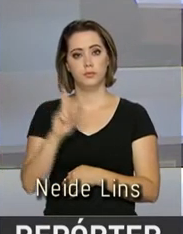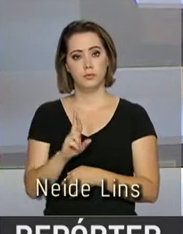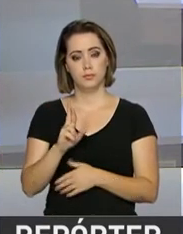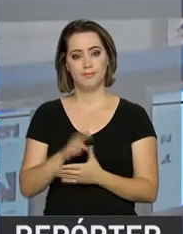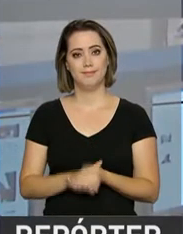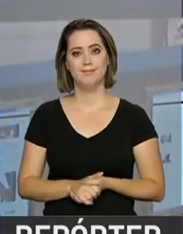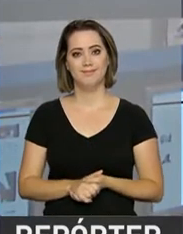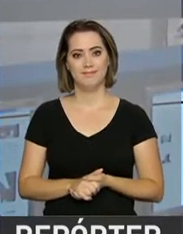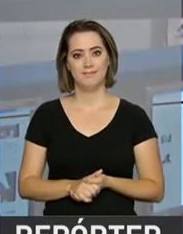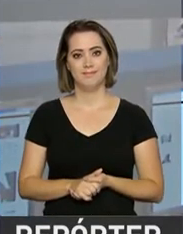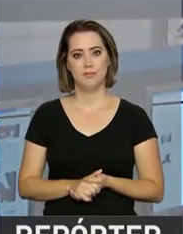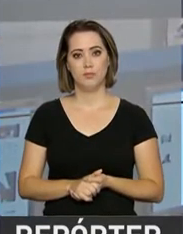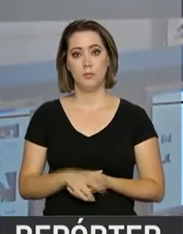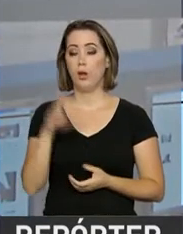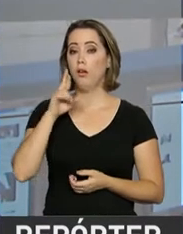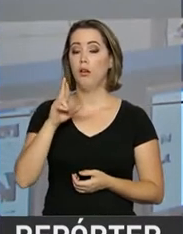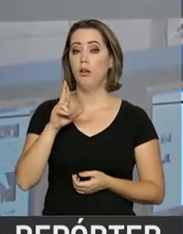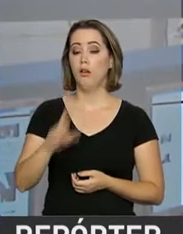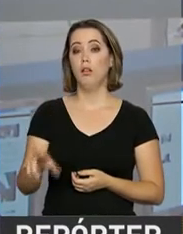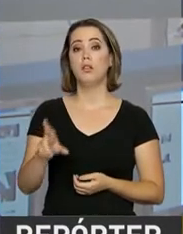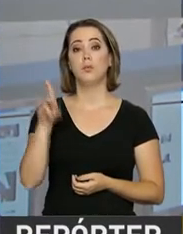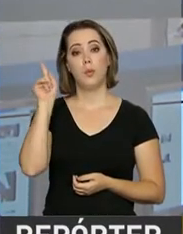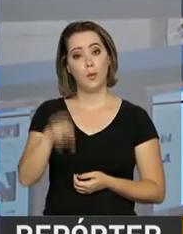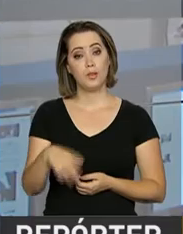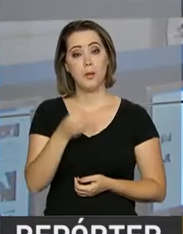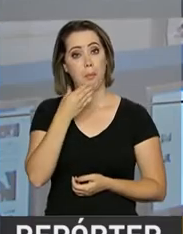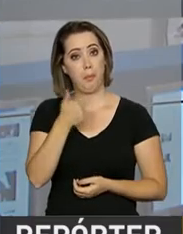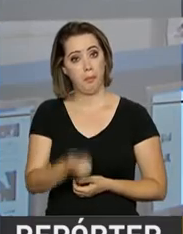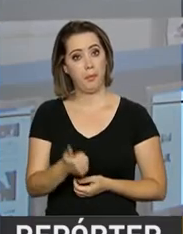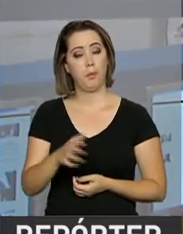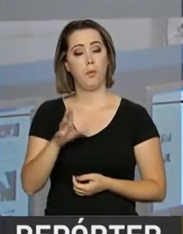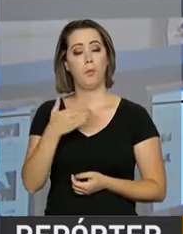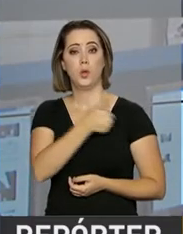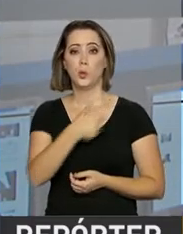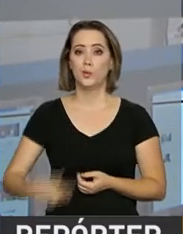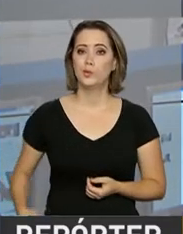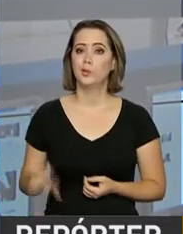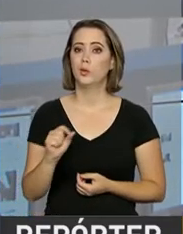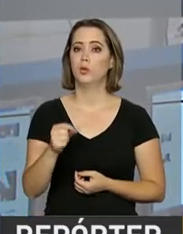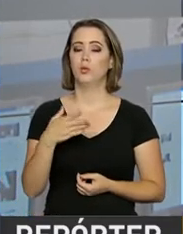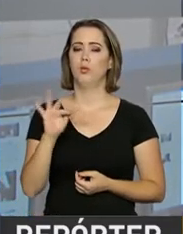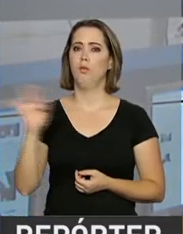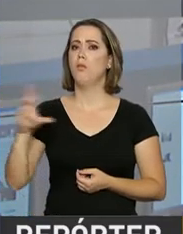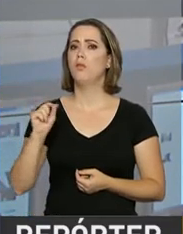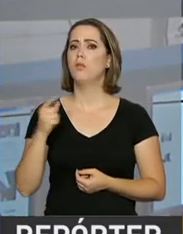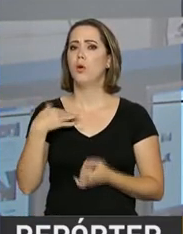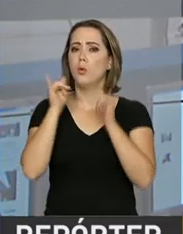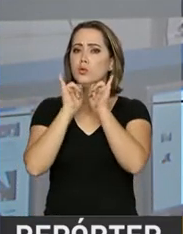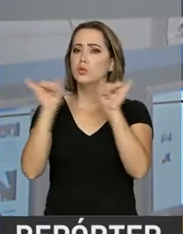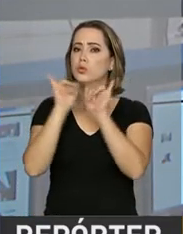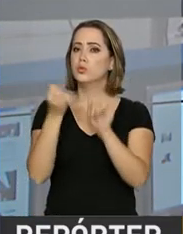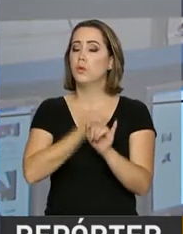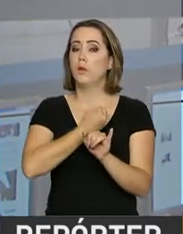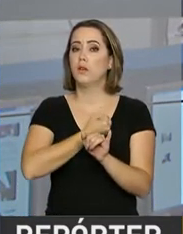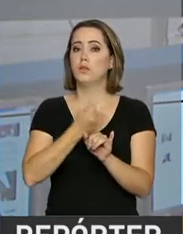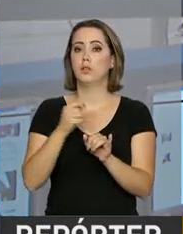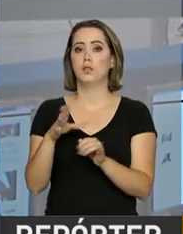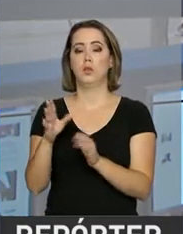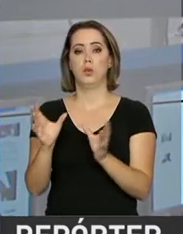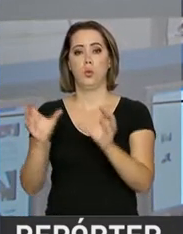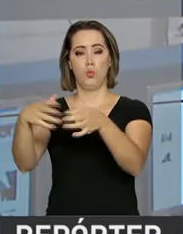nbr resultado positivo no governo central em janeiro os dados divulgados agora poucos são formados pelo